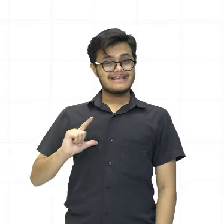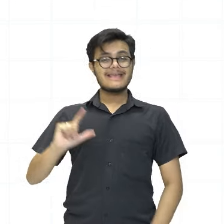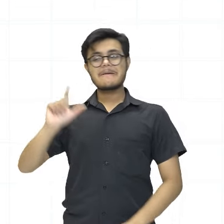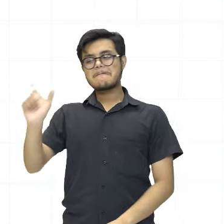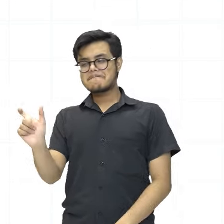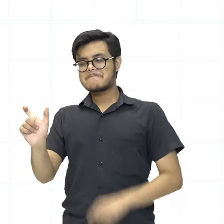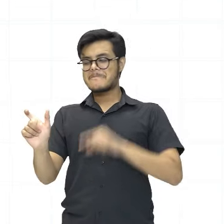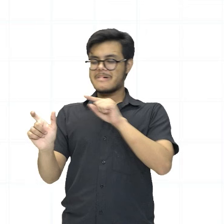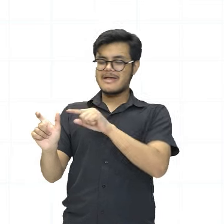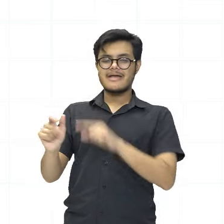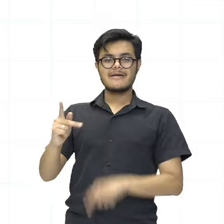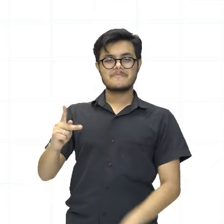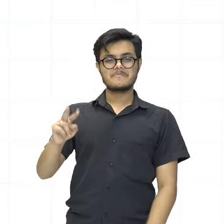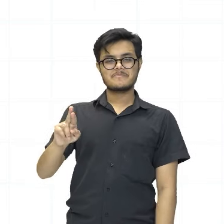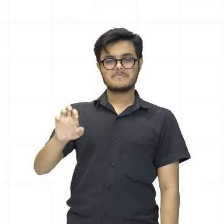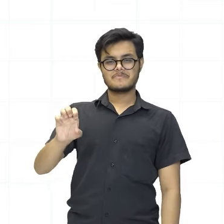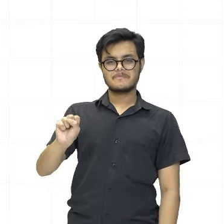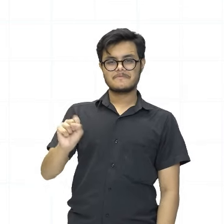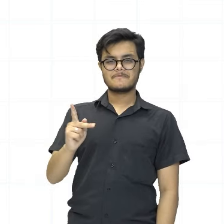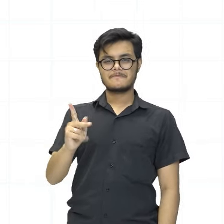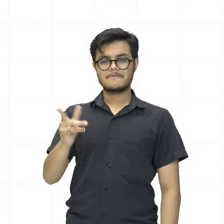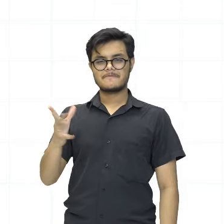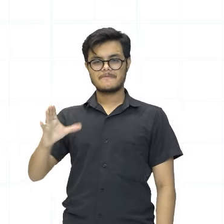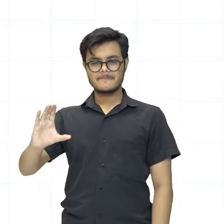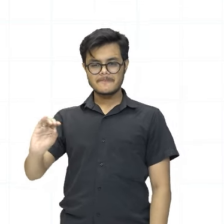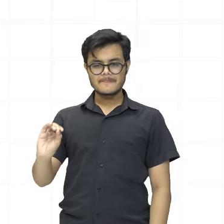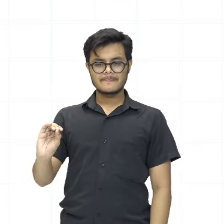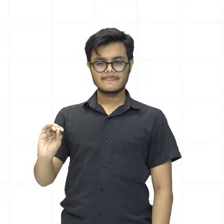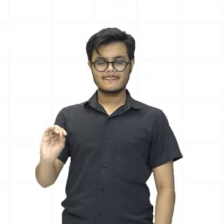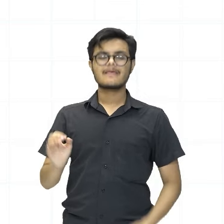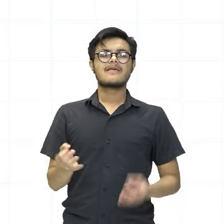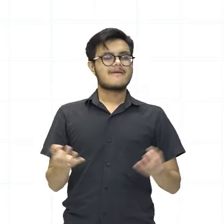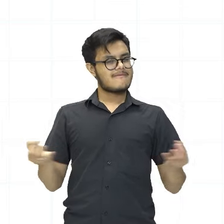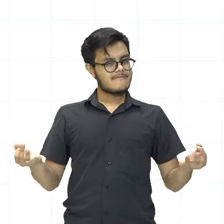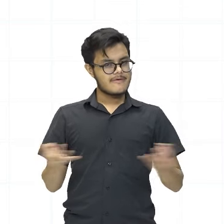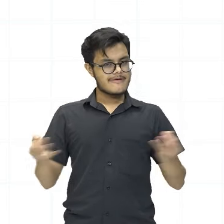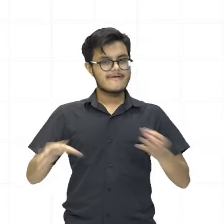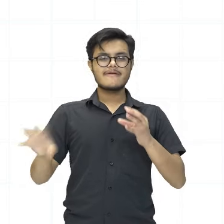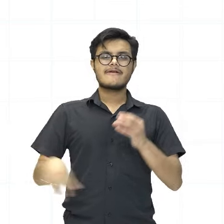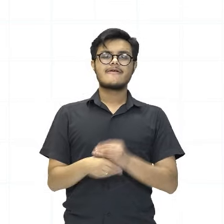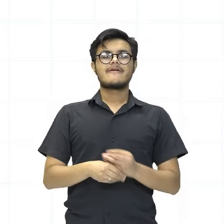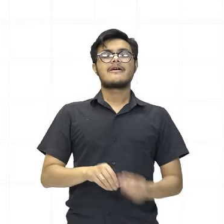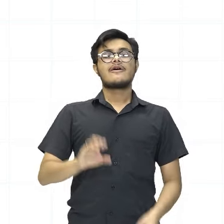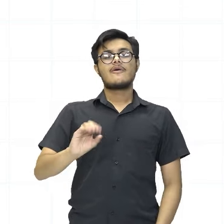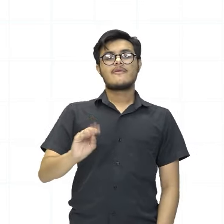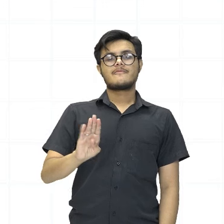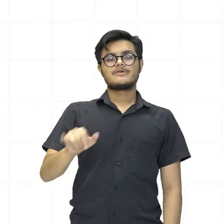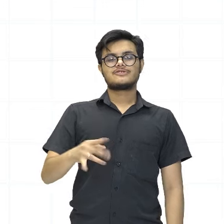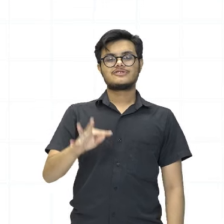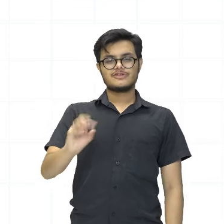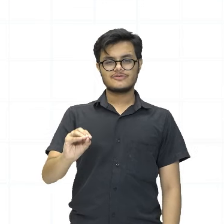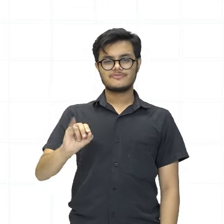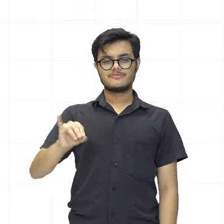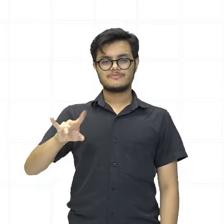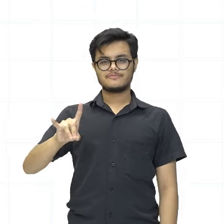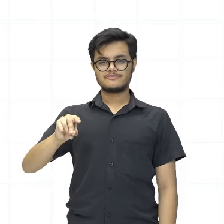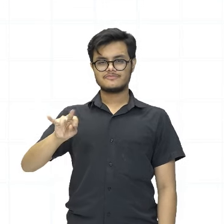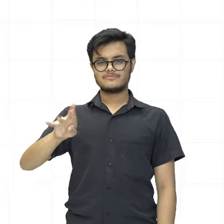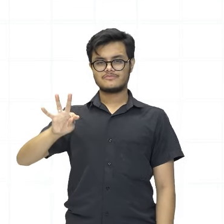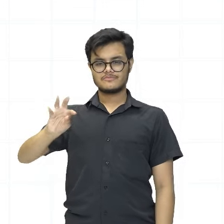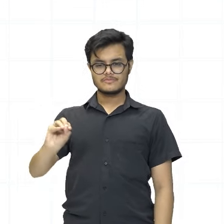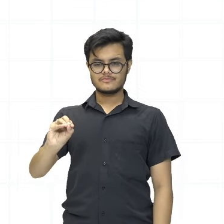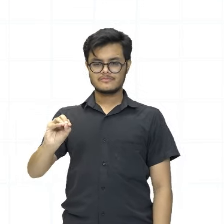preposição e esse complemento com preposição se chama objeto indireto Tudo